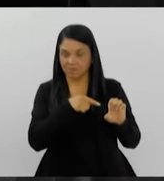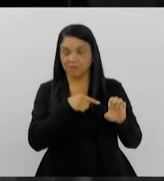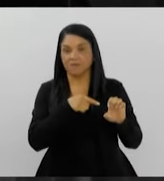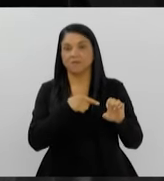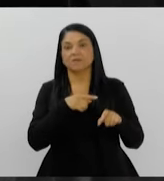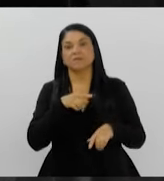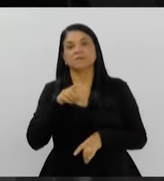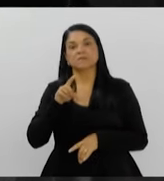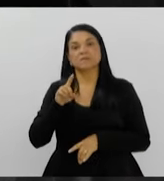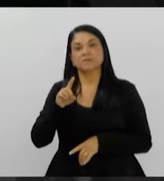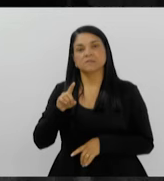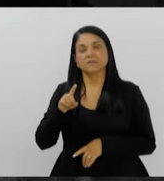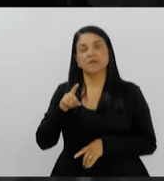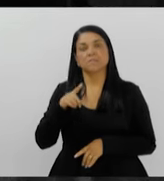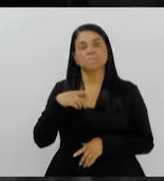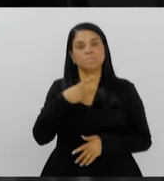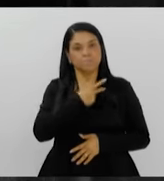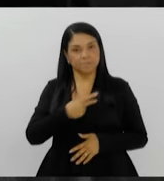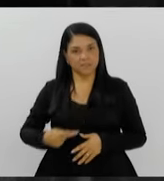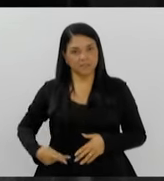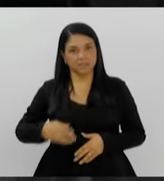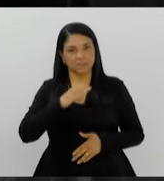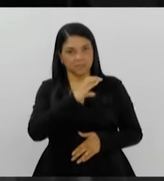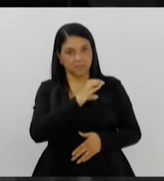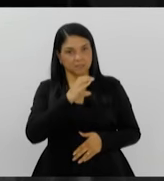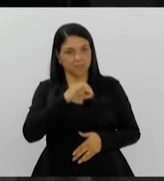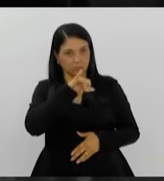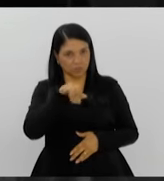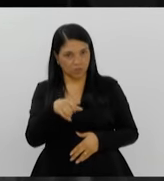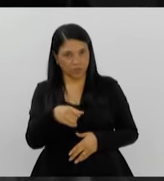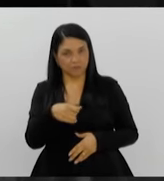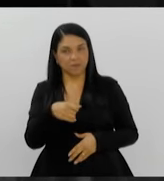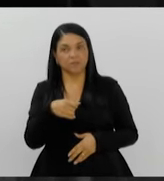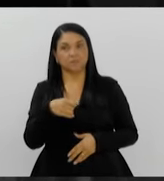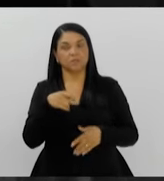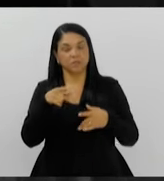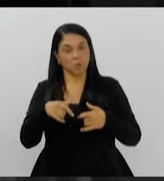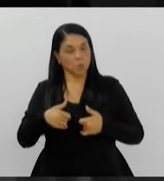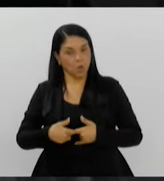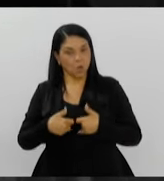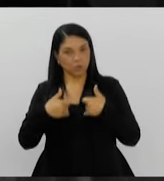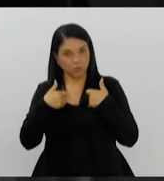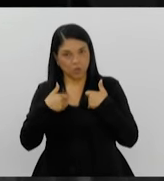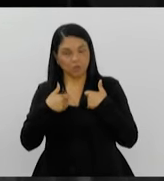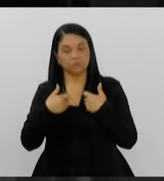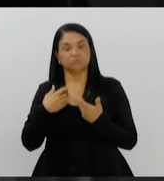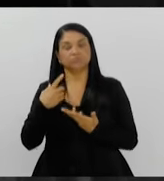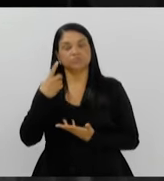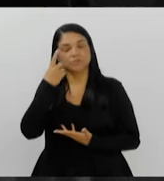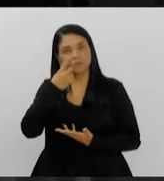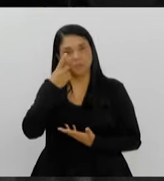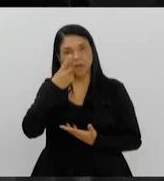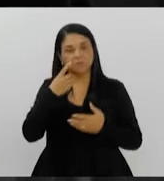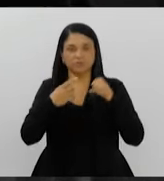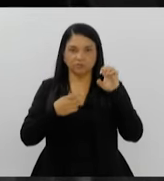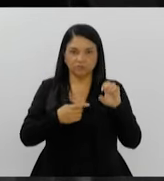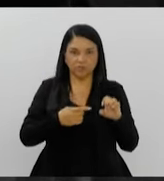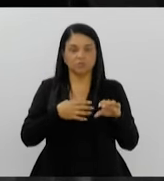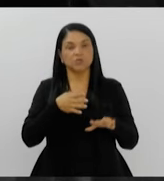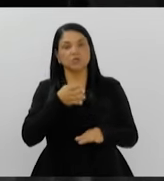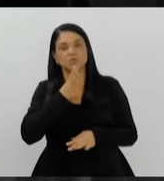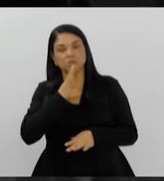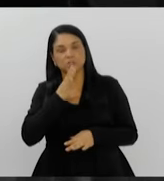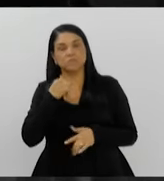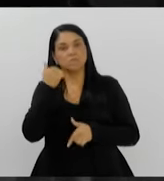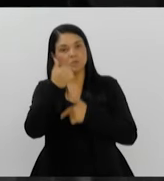na presidência da ccj que já está caindo no lugar comum eu ser elogiado inclusive por Deputados de esquerda ter reconhecido a minha